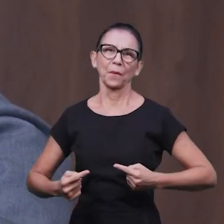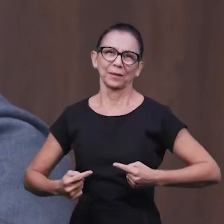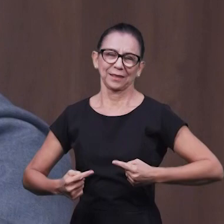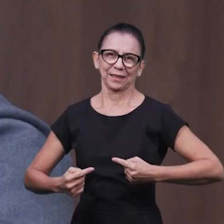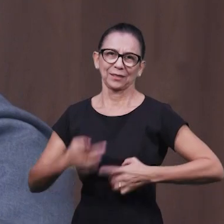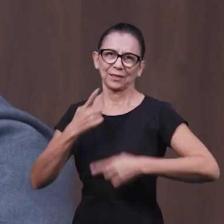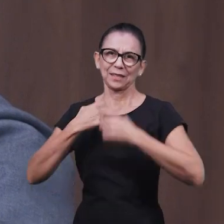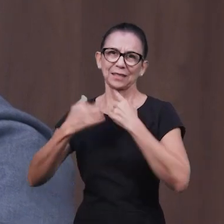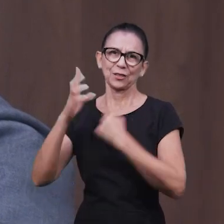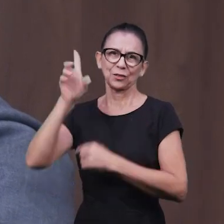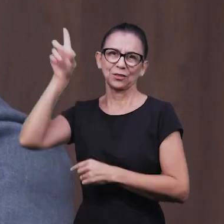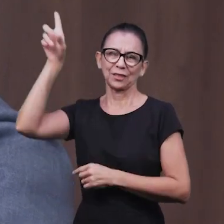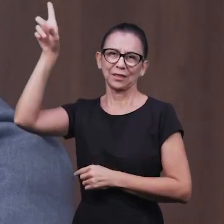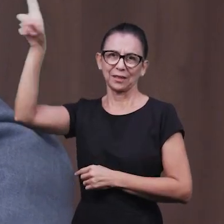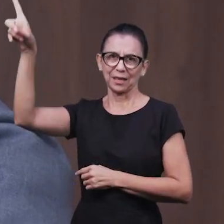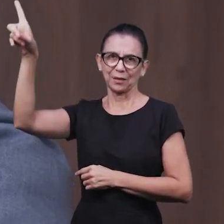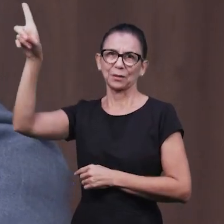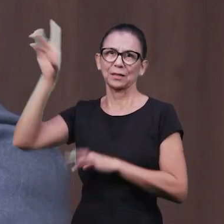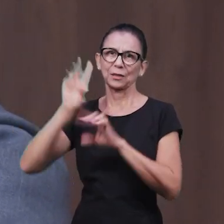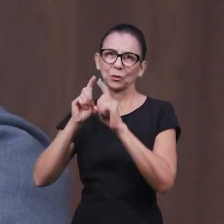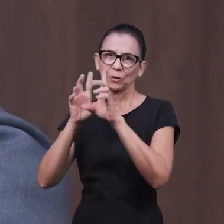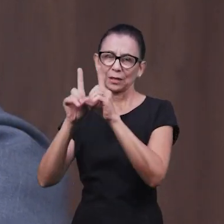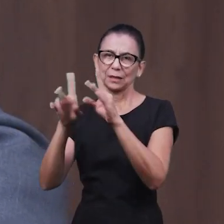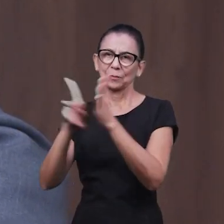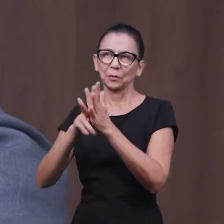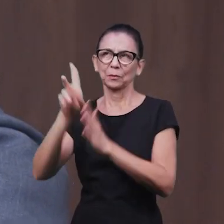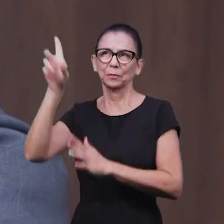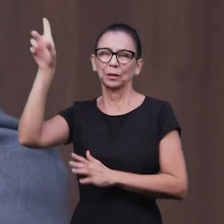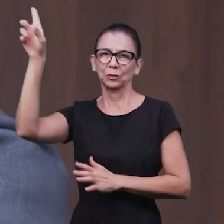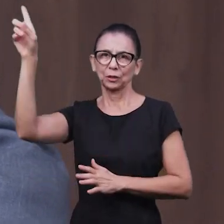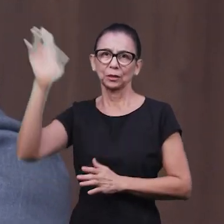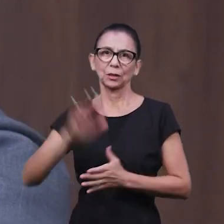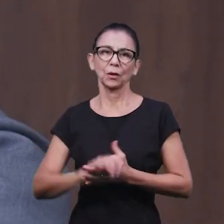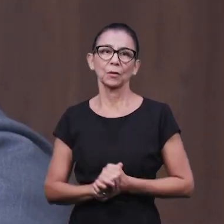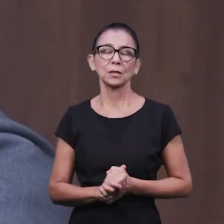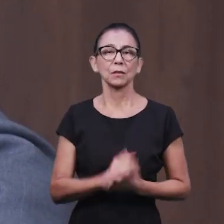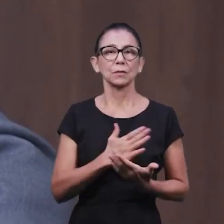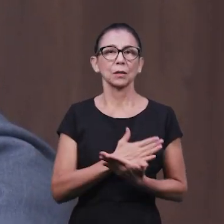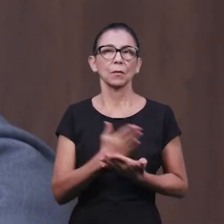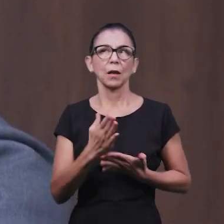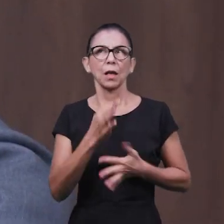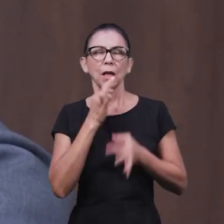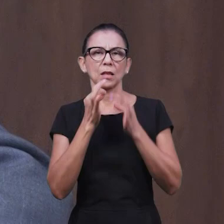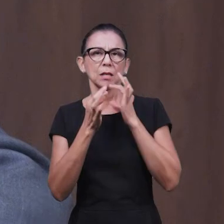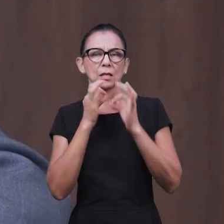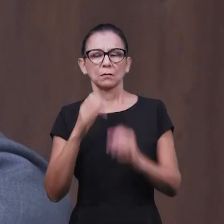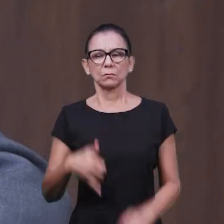àquilo que o Senhor está falando. Então, tudo aquilo que vem da carne, vem do argumento,